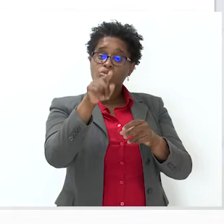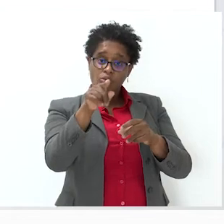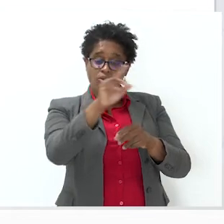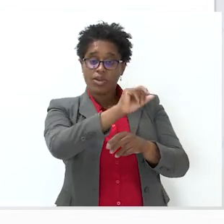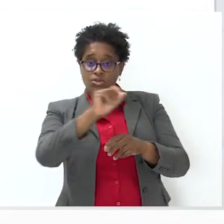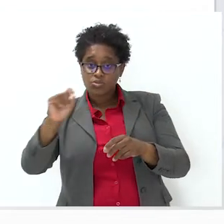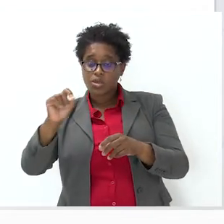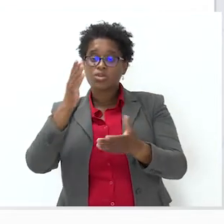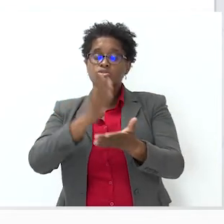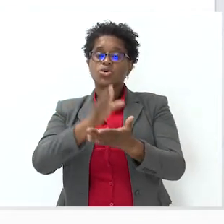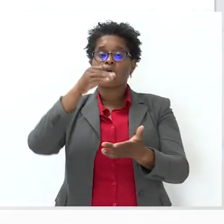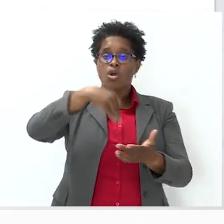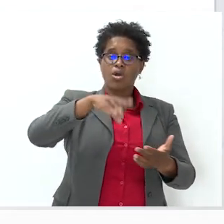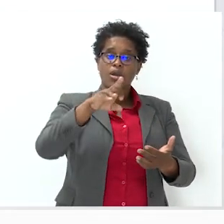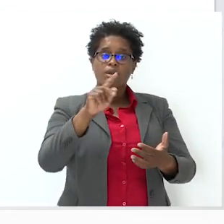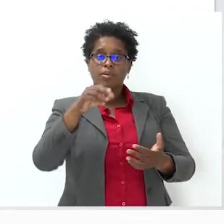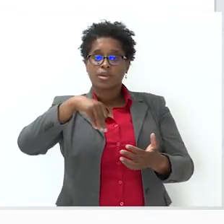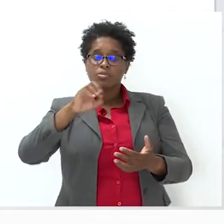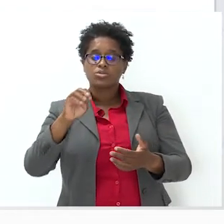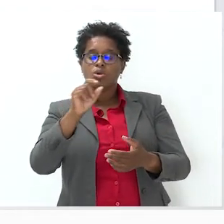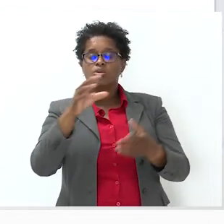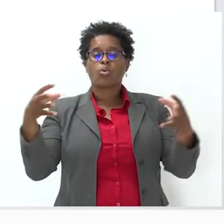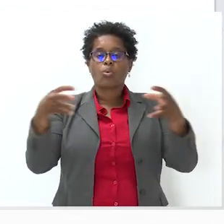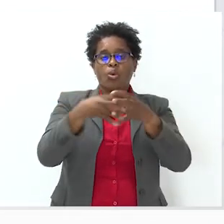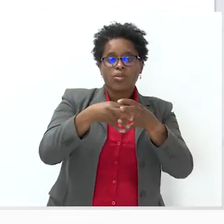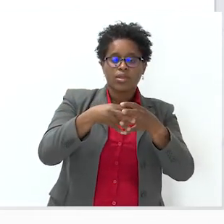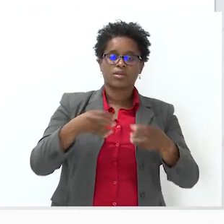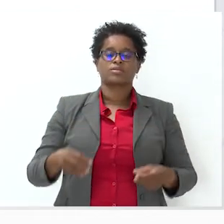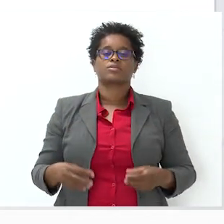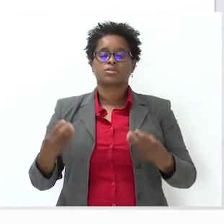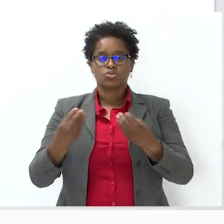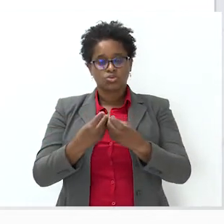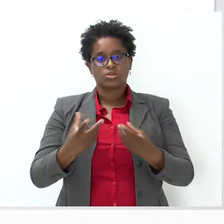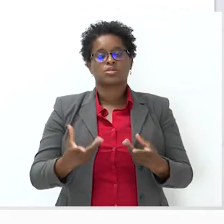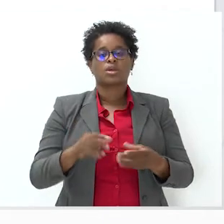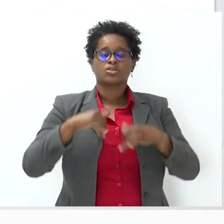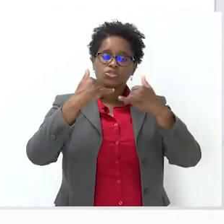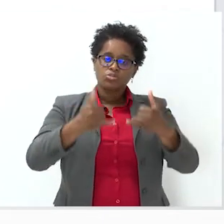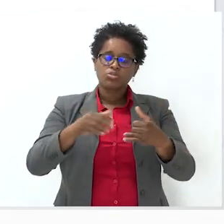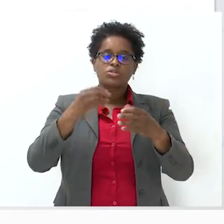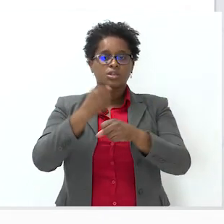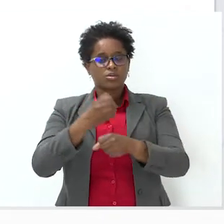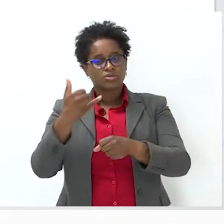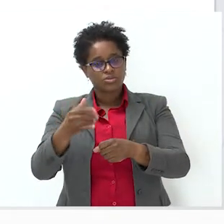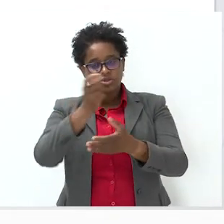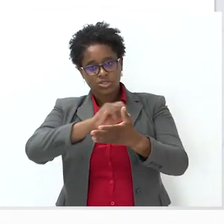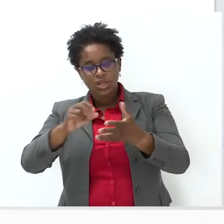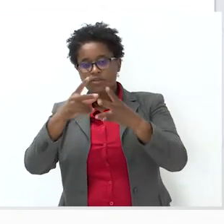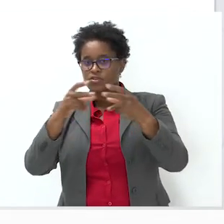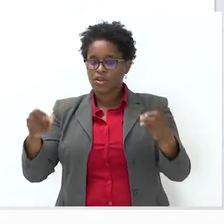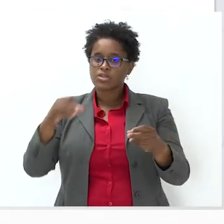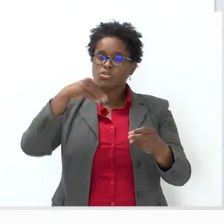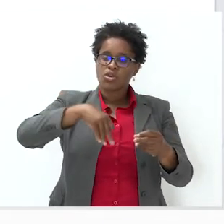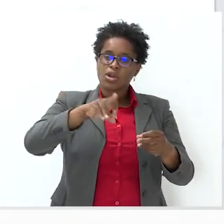sublinhar apenas as preposições contraídas. Depois, exercício 2. Completa as frases com